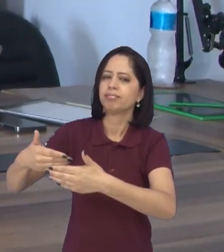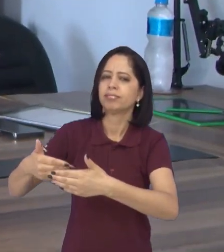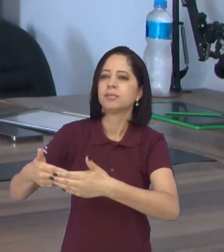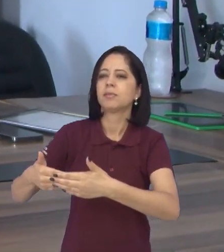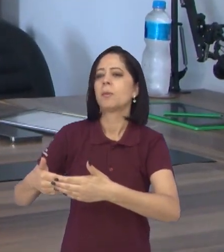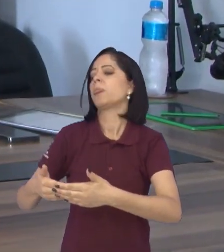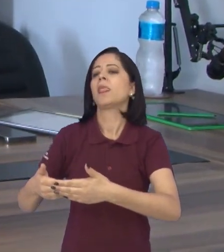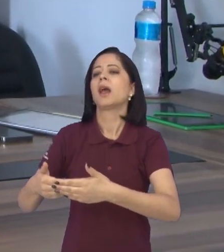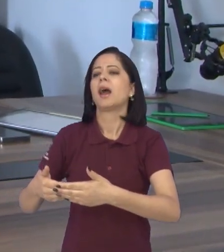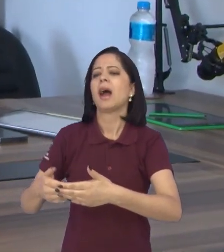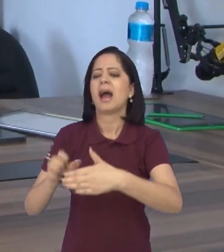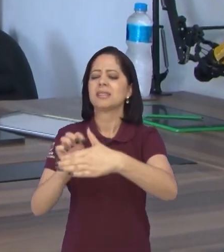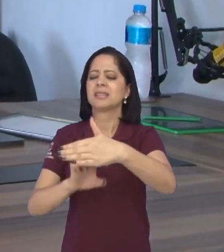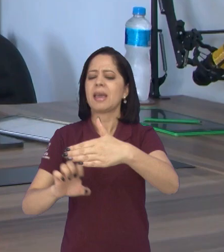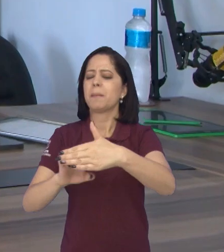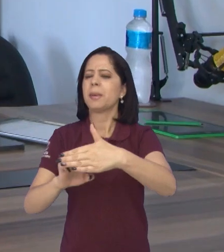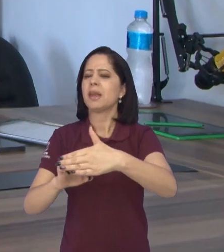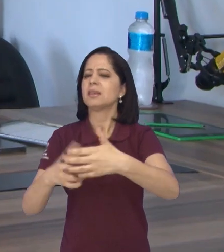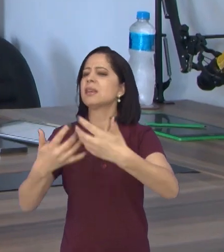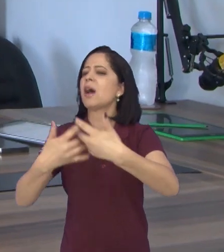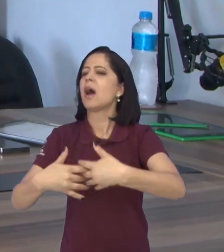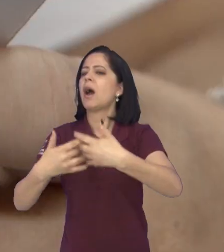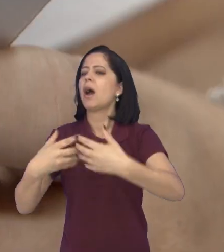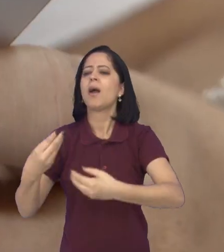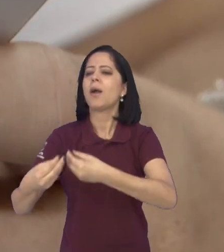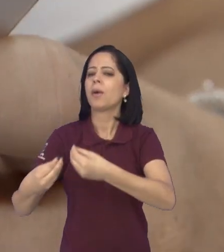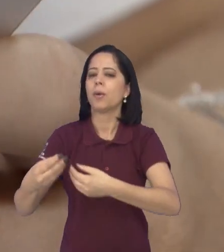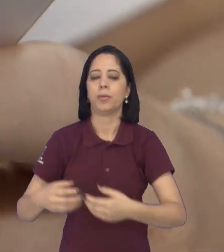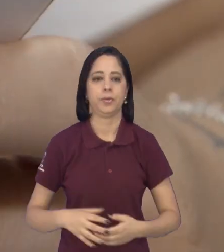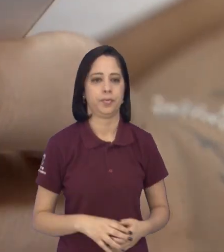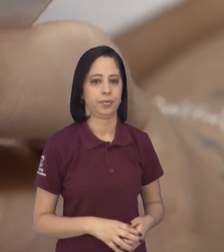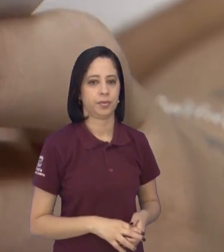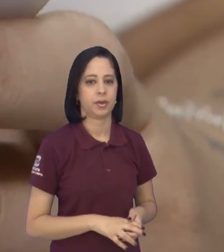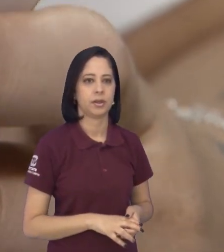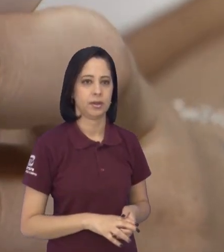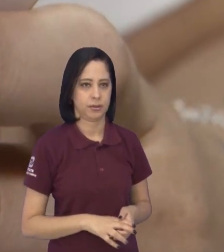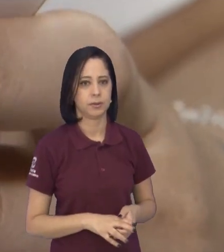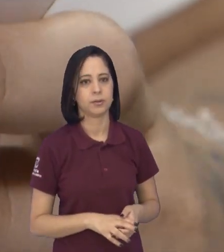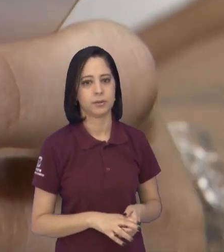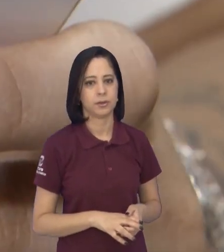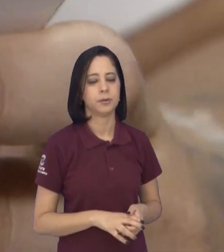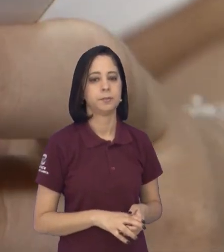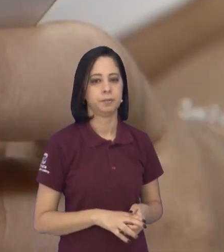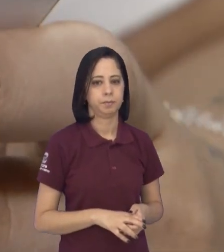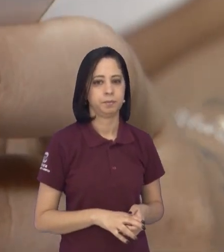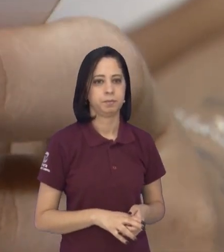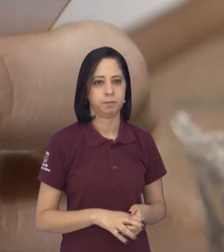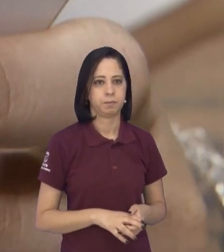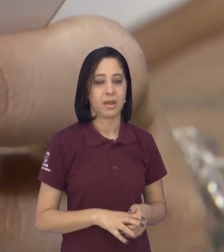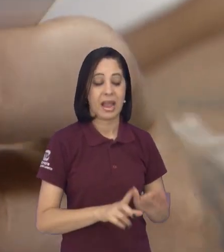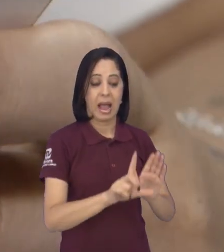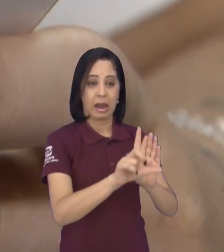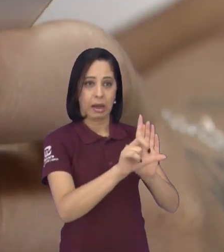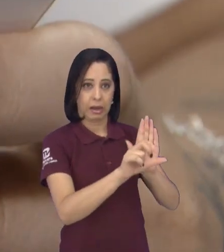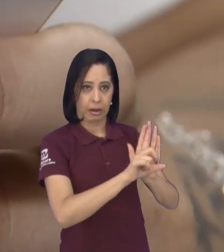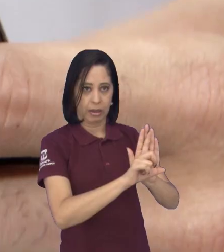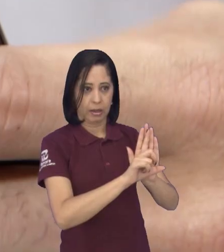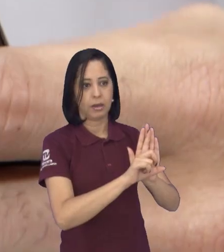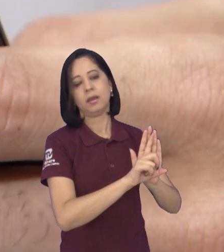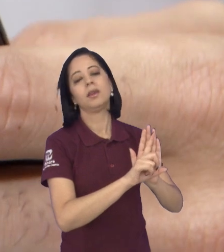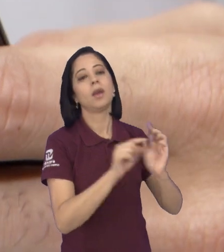que faz exatamente a sua empresa, né? Os processos de adequação à Lei Geral de Proteção de Dados visam a